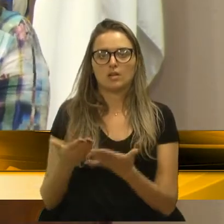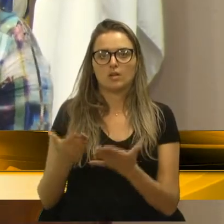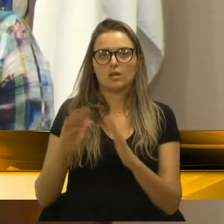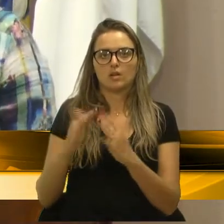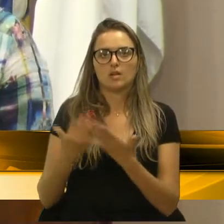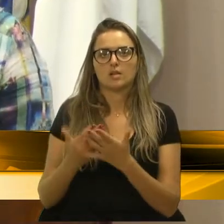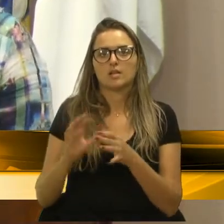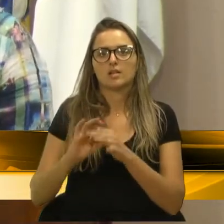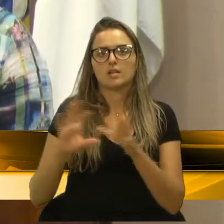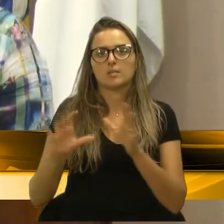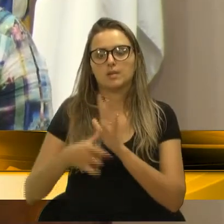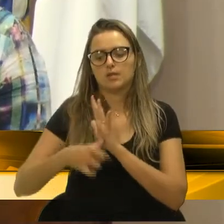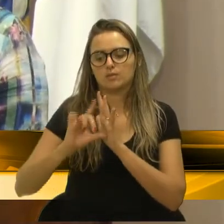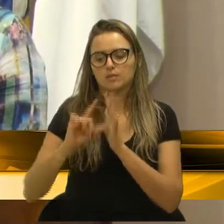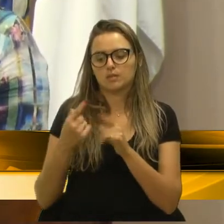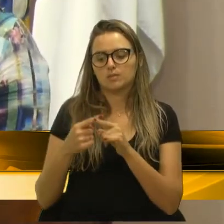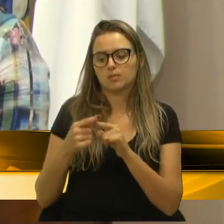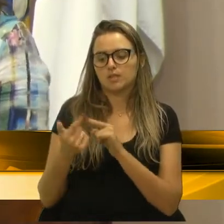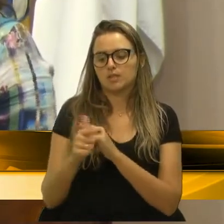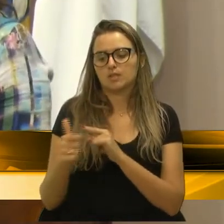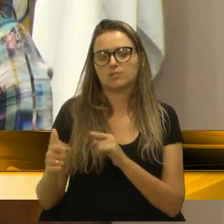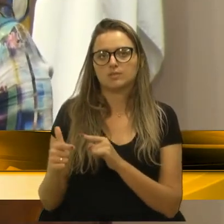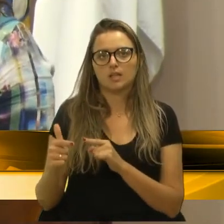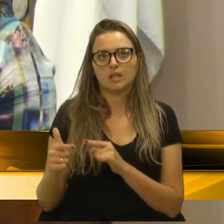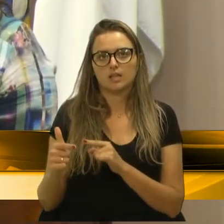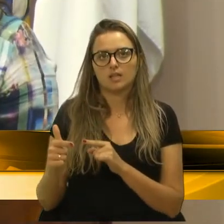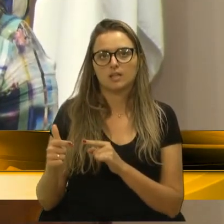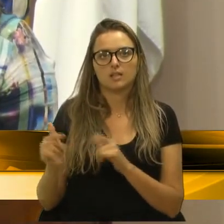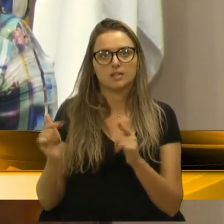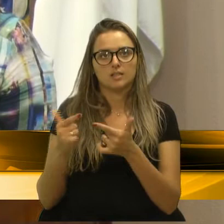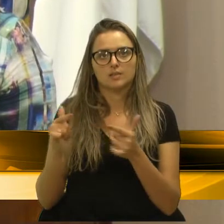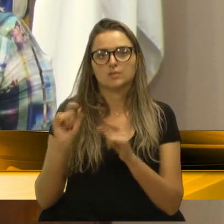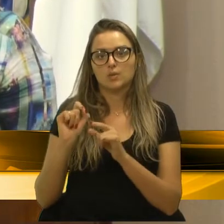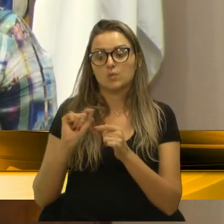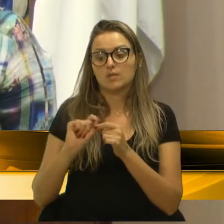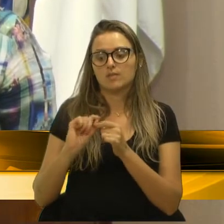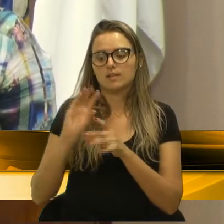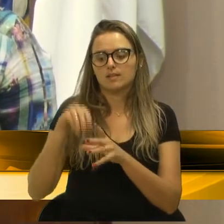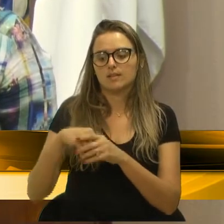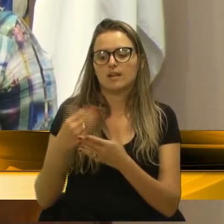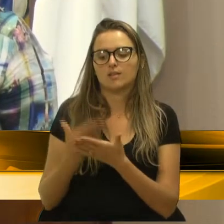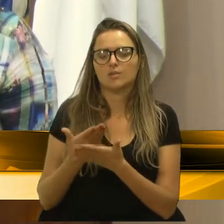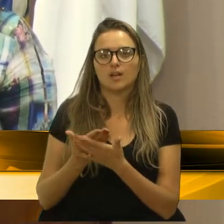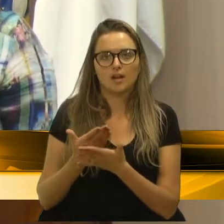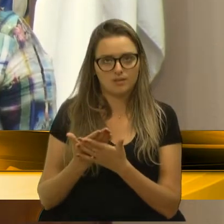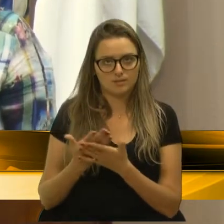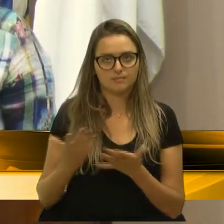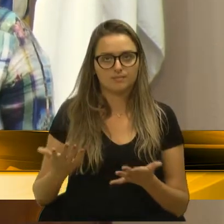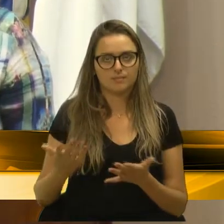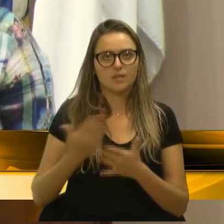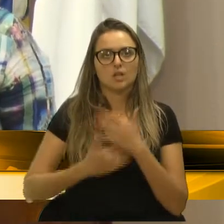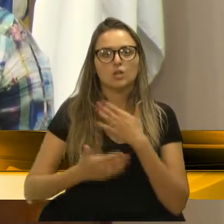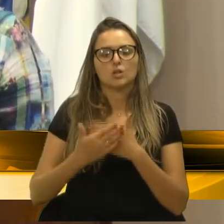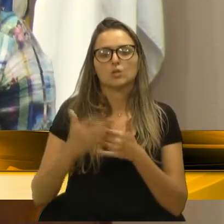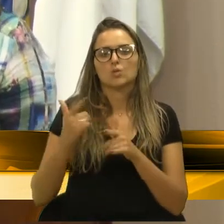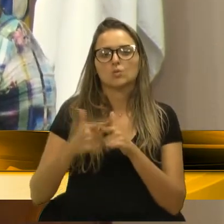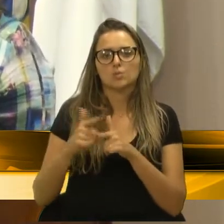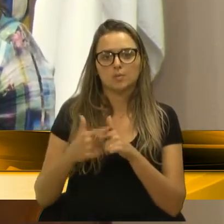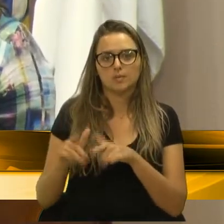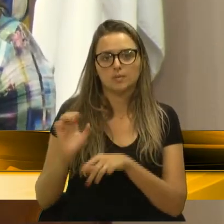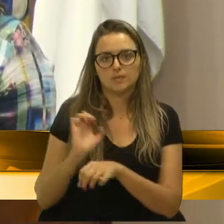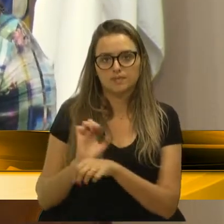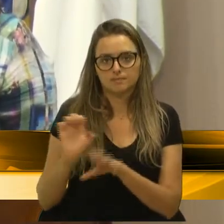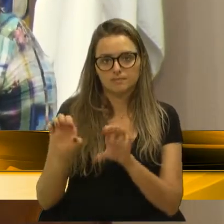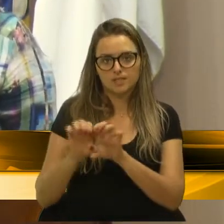não tem professor, não tem o que fazer na escola. Então, além dos problemas estruturais, além